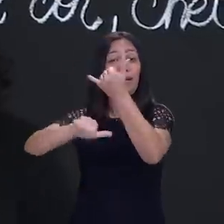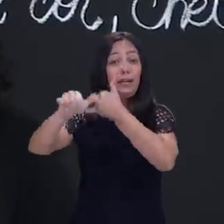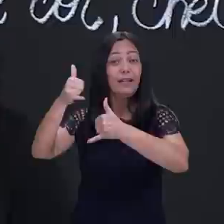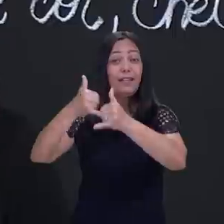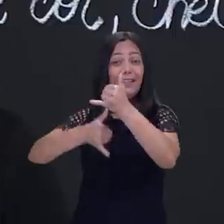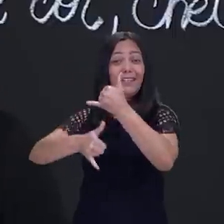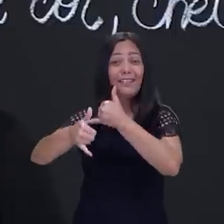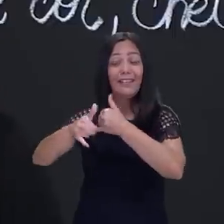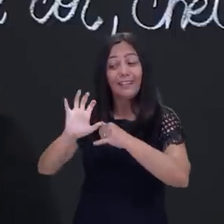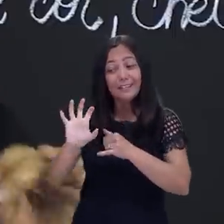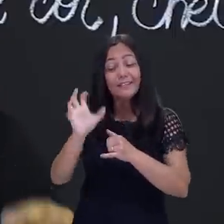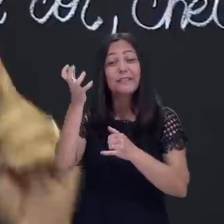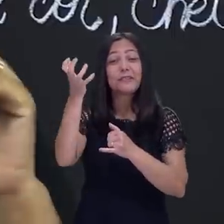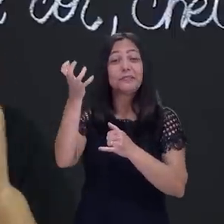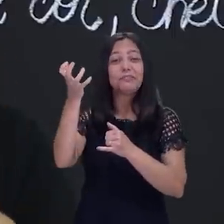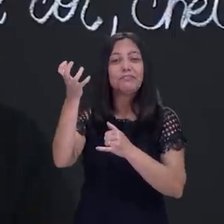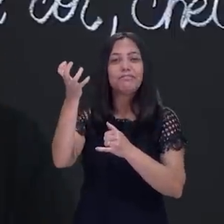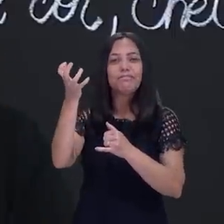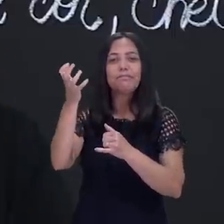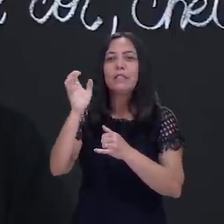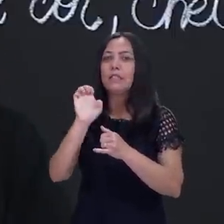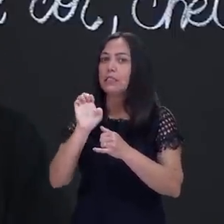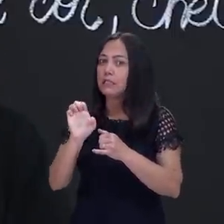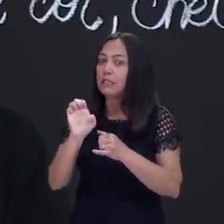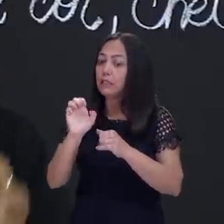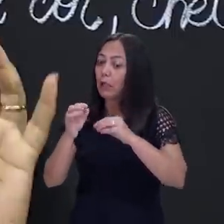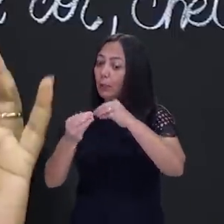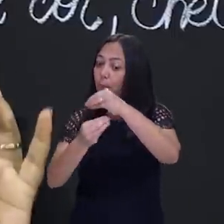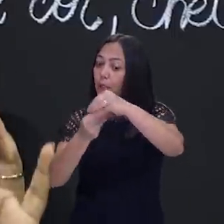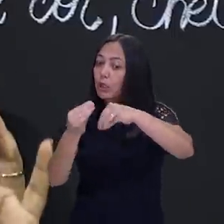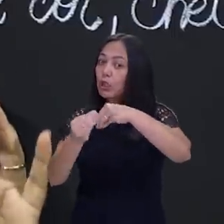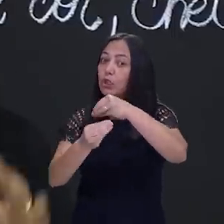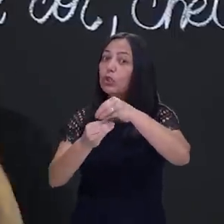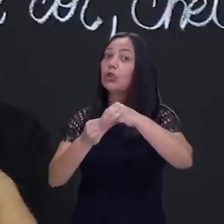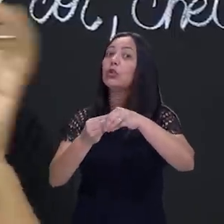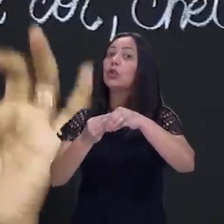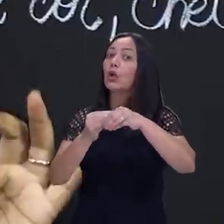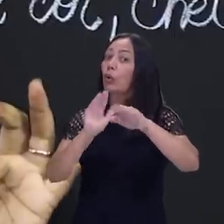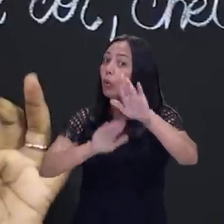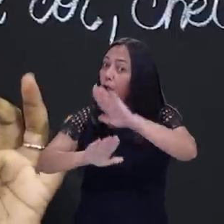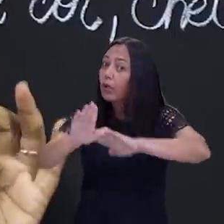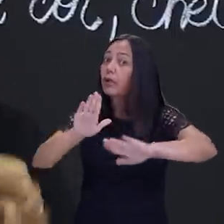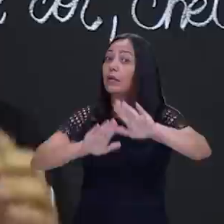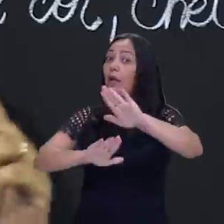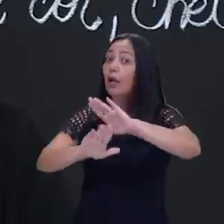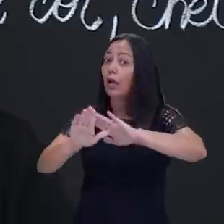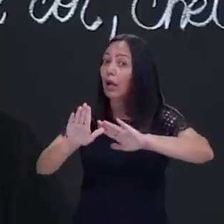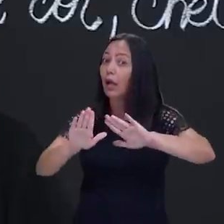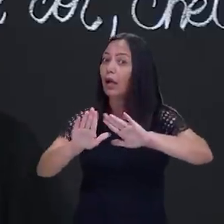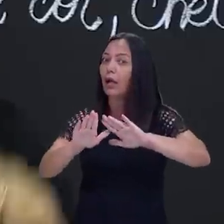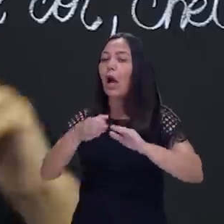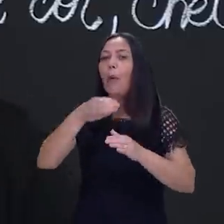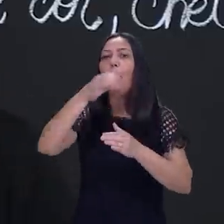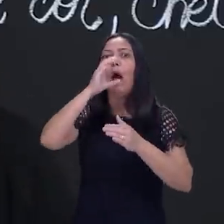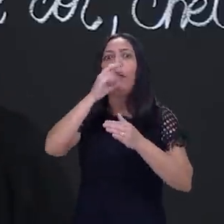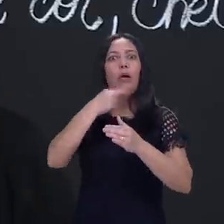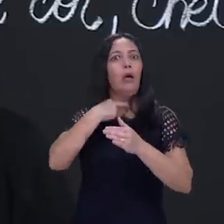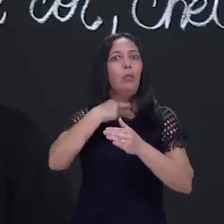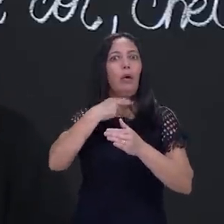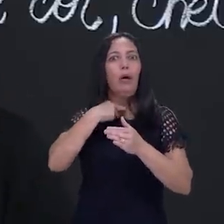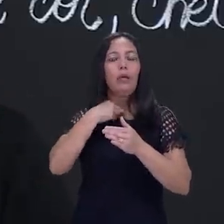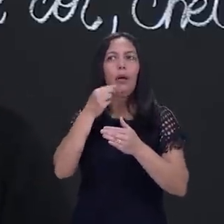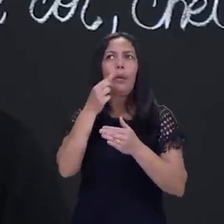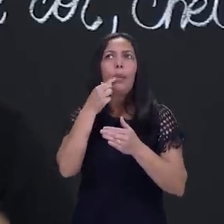transformação química, é isso que acontece. E se for fazer essa mistura de bicarbonato com vinagre, muita atenção. Não bebe, não